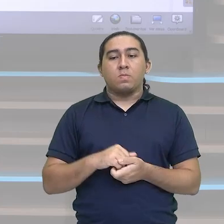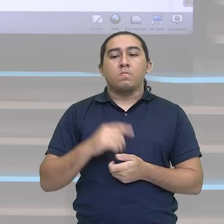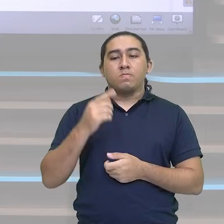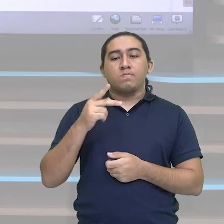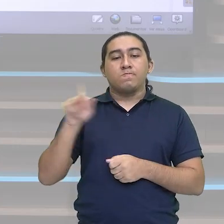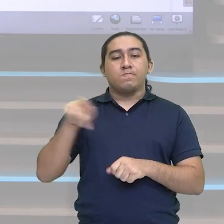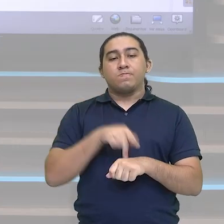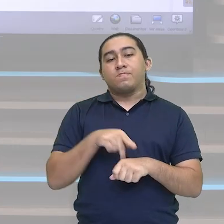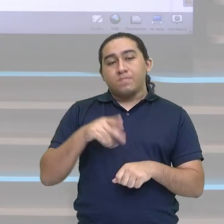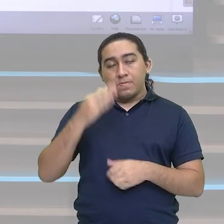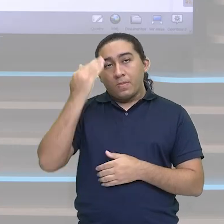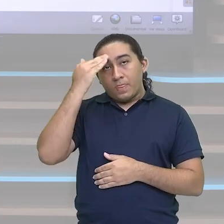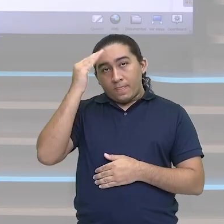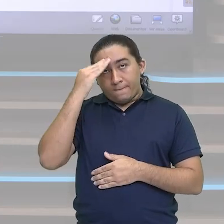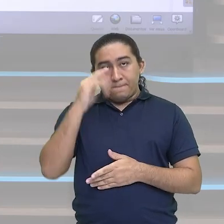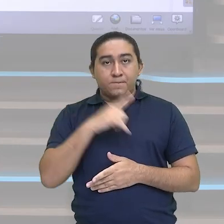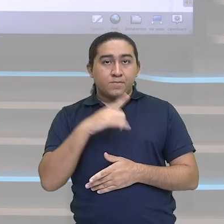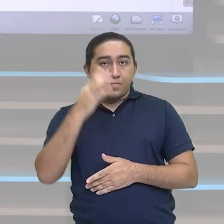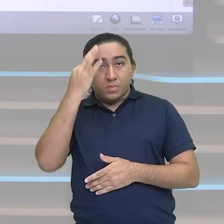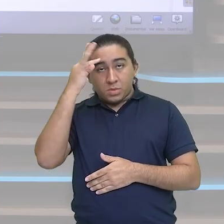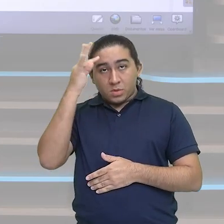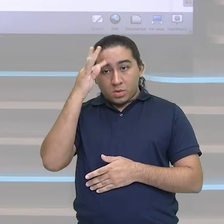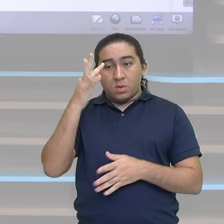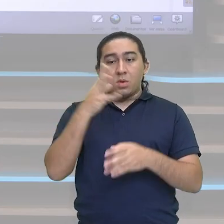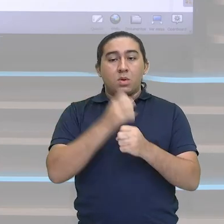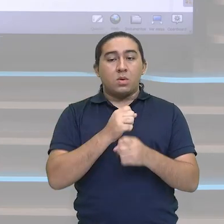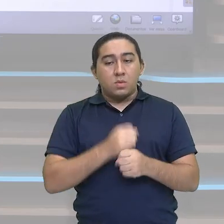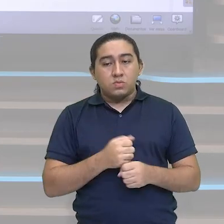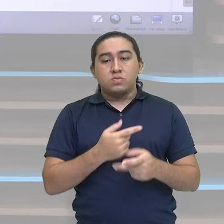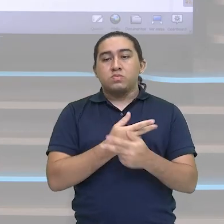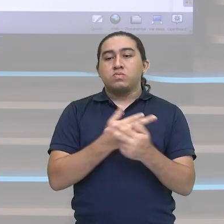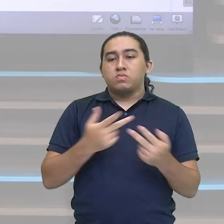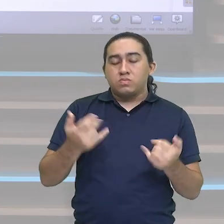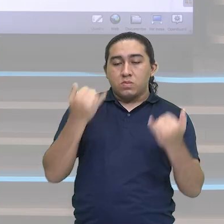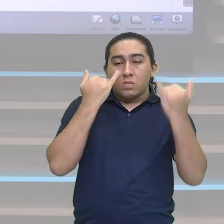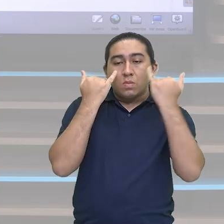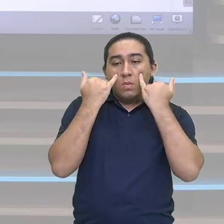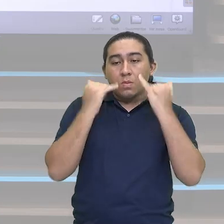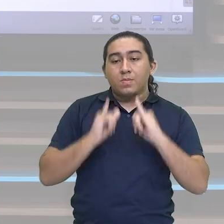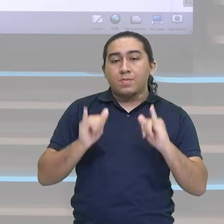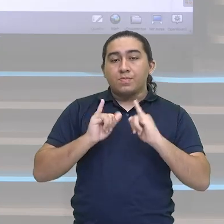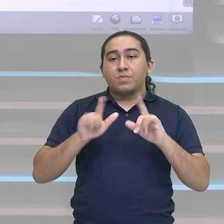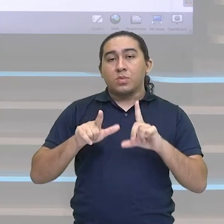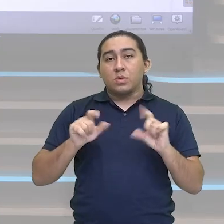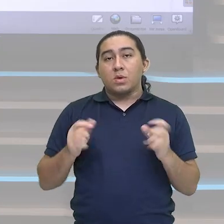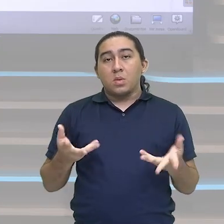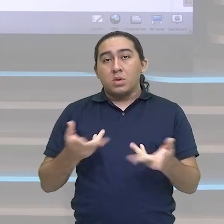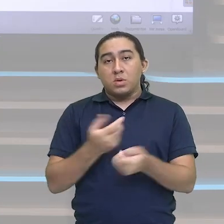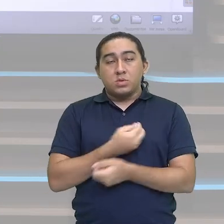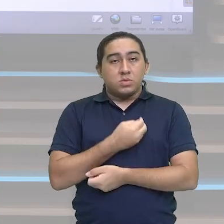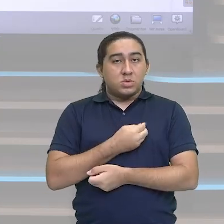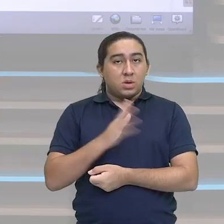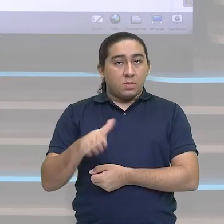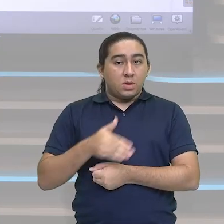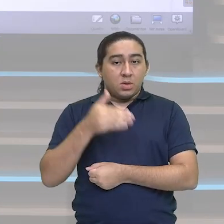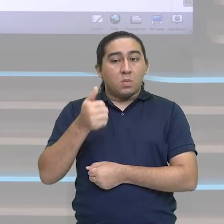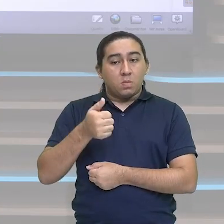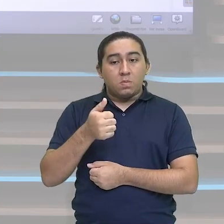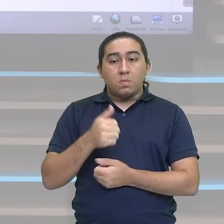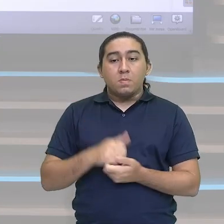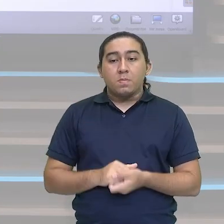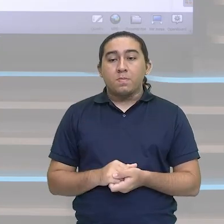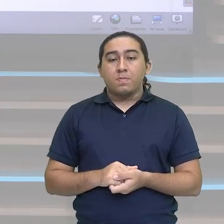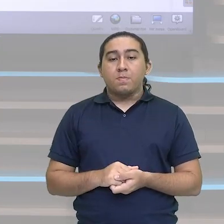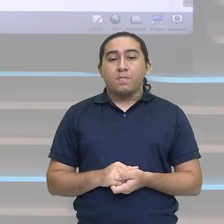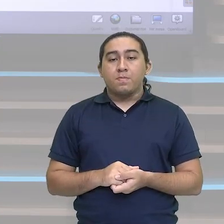teoricamente, de acordo com os cálculos, de acordo com as informações que os países divulgam, são países onde a qualidade de vida é melhor. Então, pessoal,